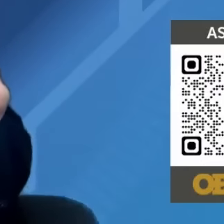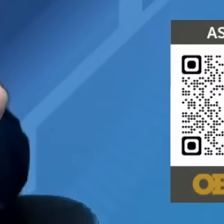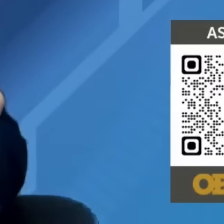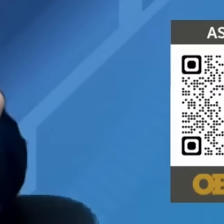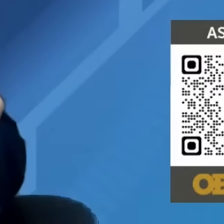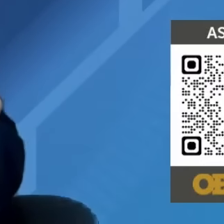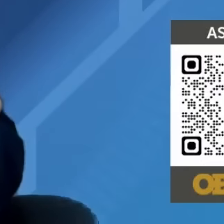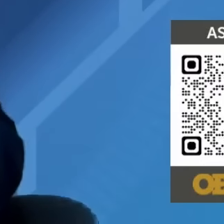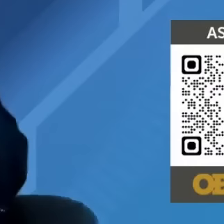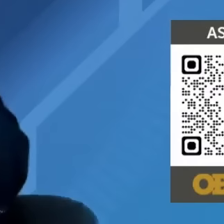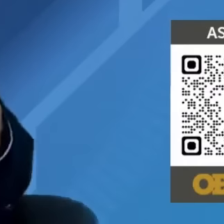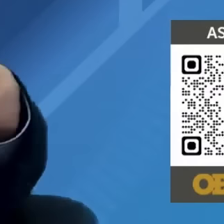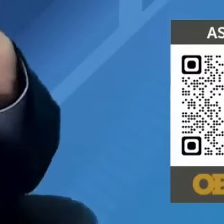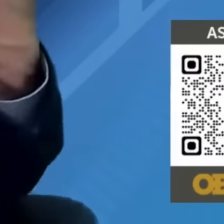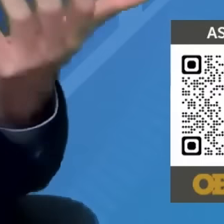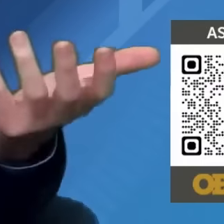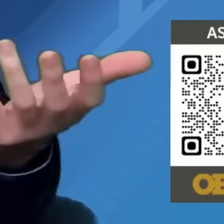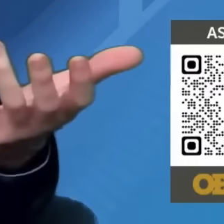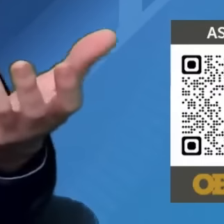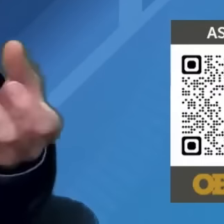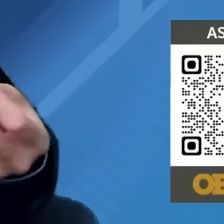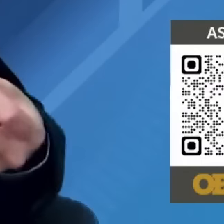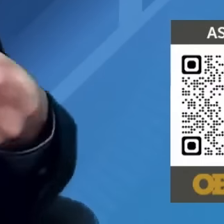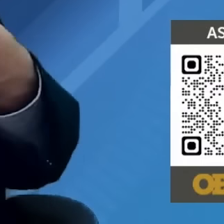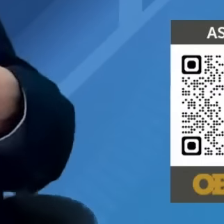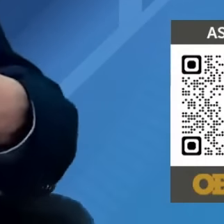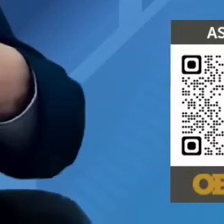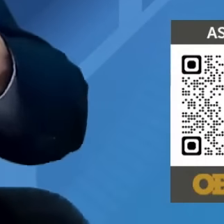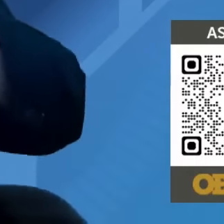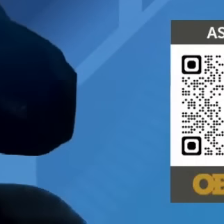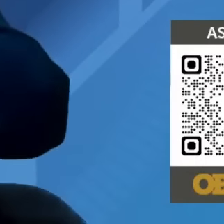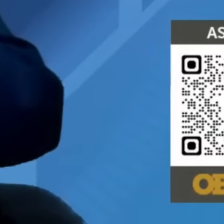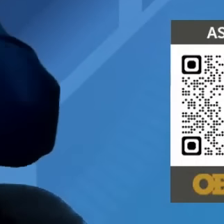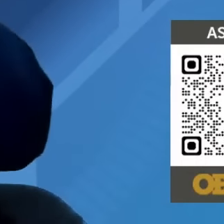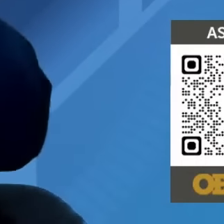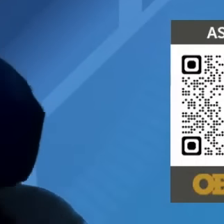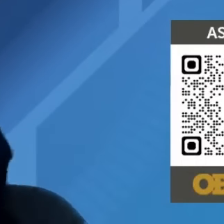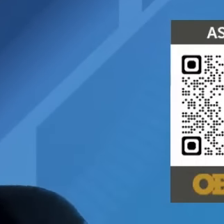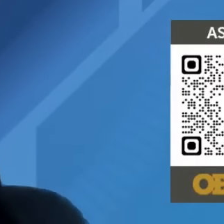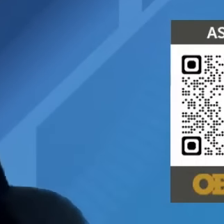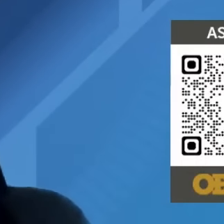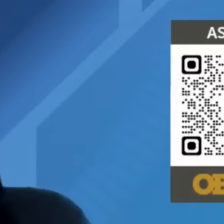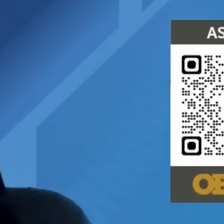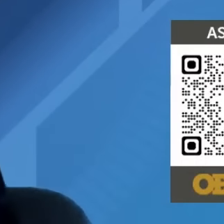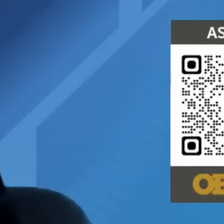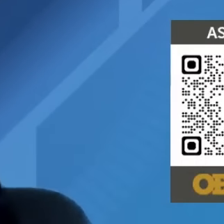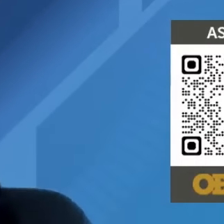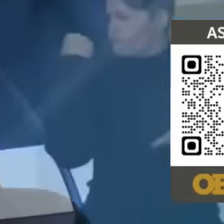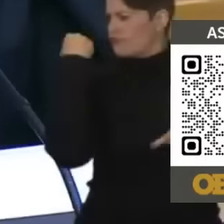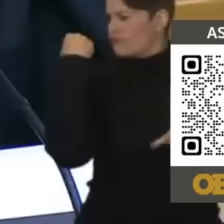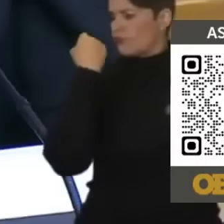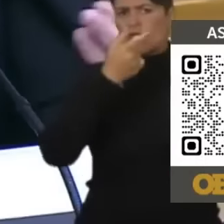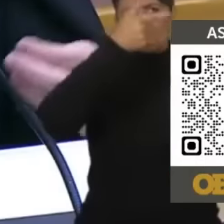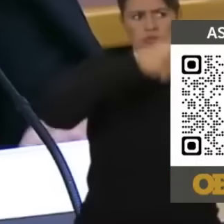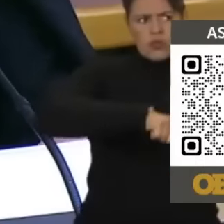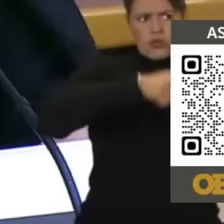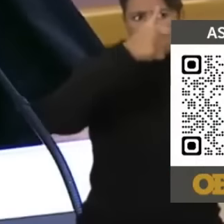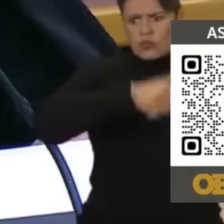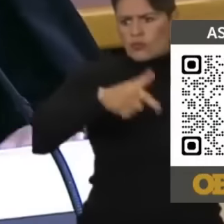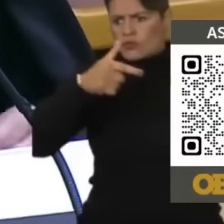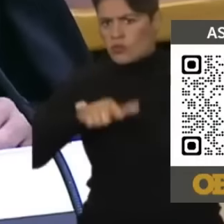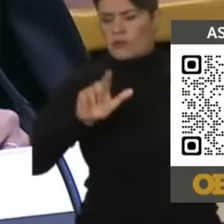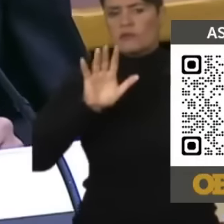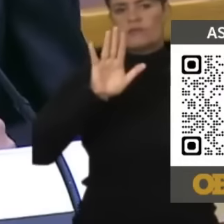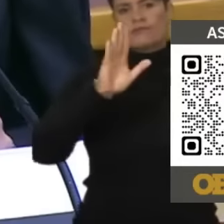Moraes o ministro também disse que ser esquizofrênico que ele se auto oficie dá uma olhada esse